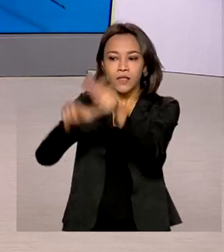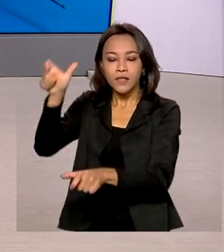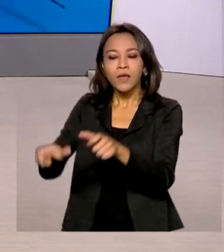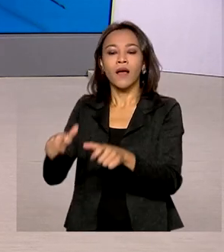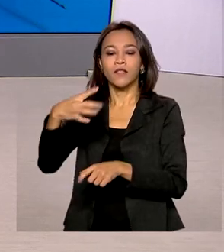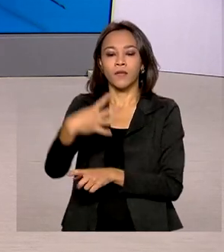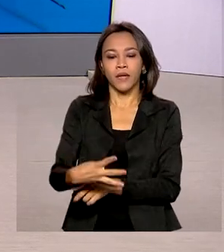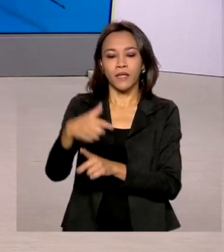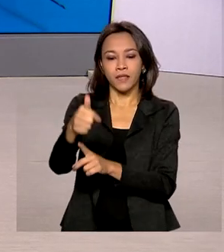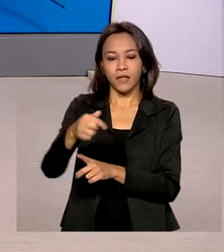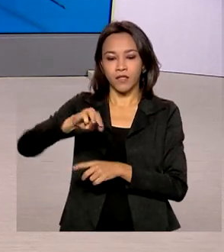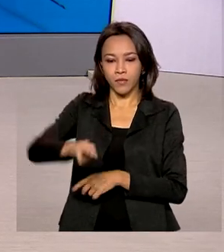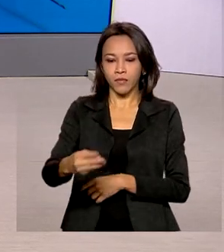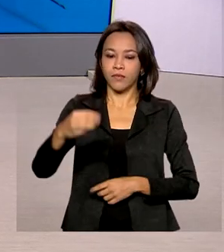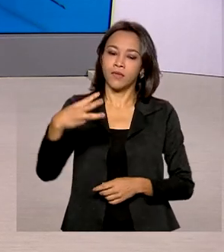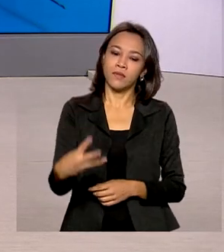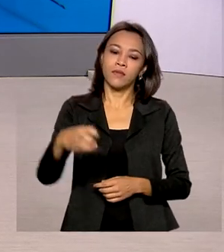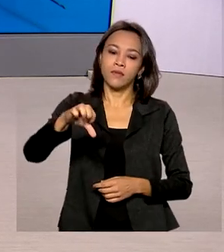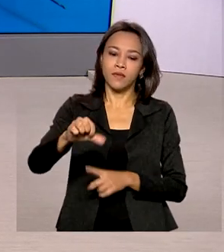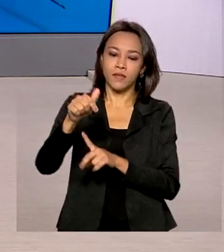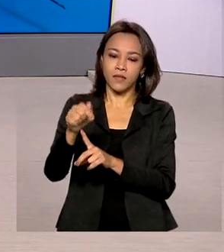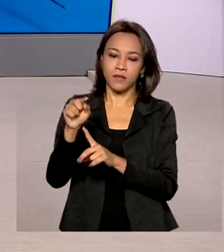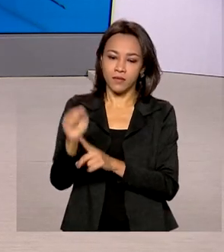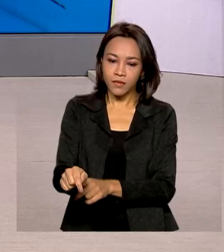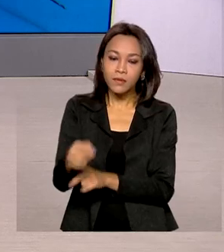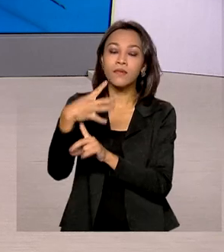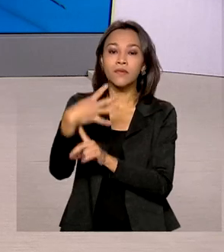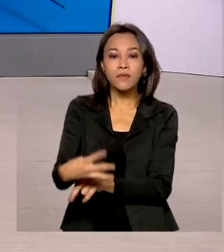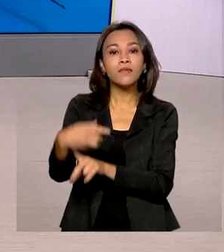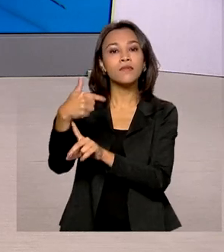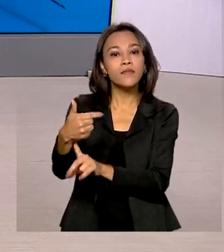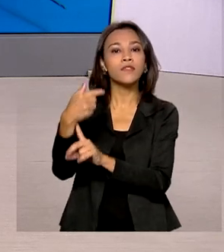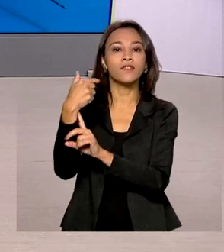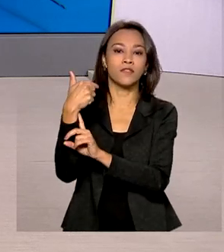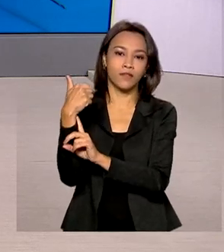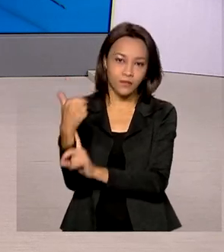47 milhões, 397 mil, 442.